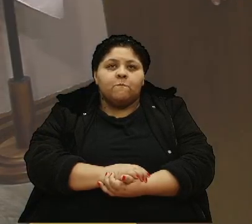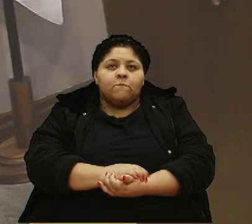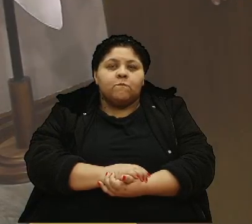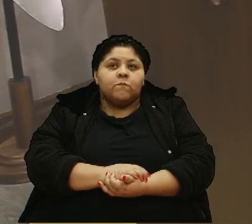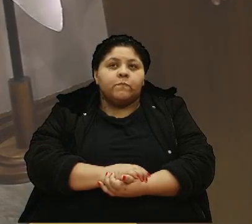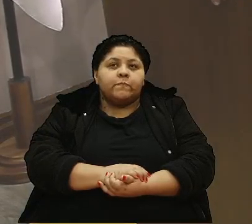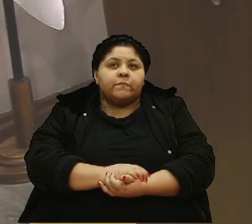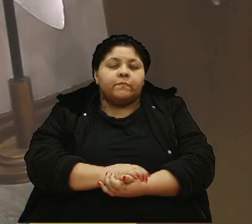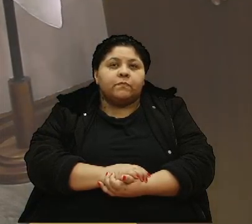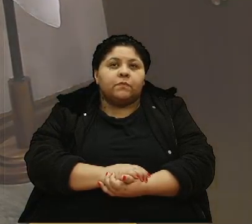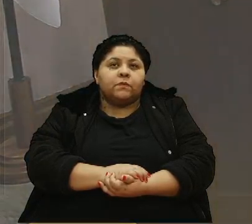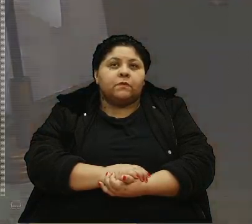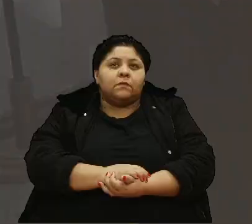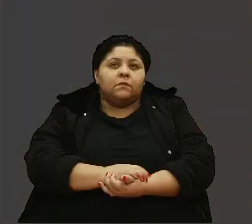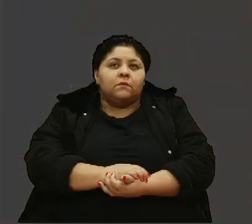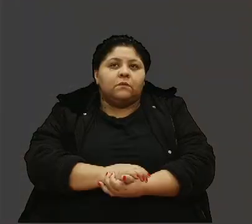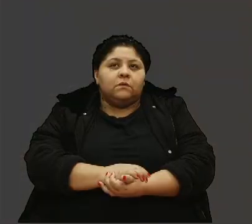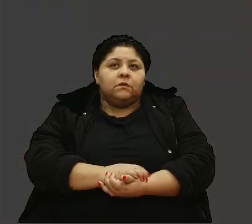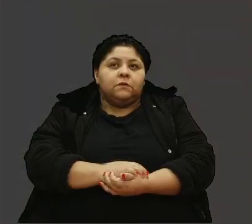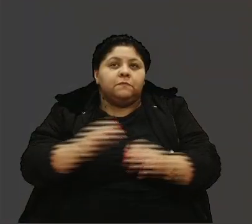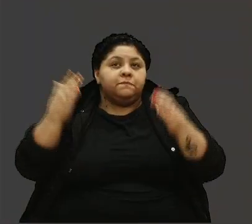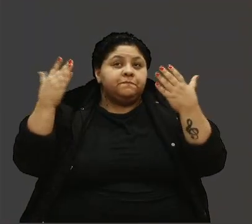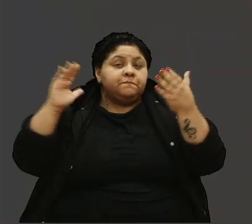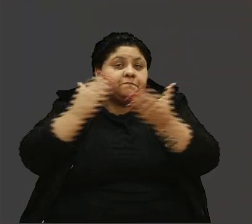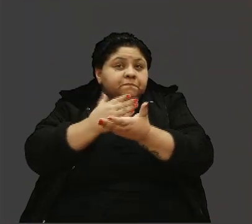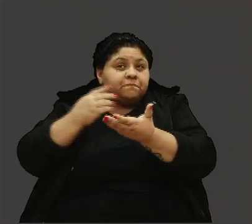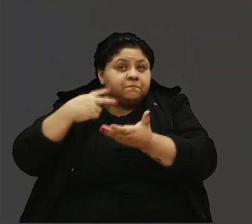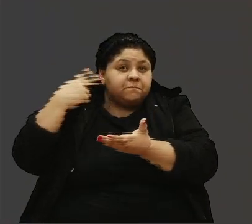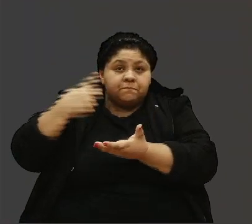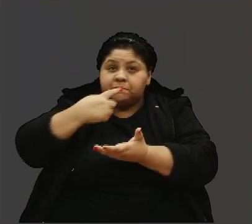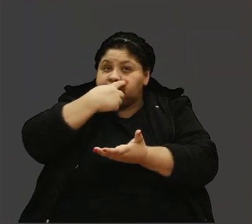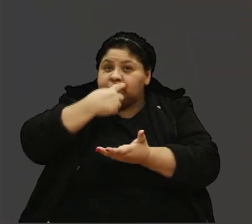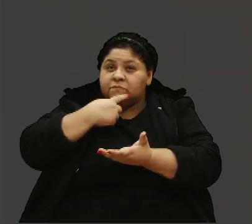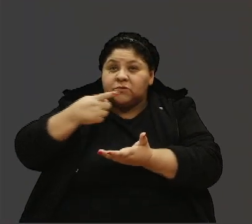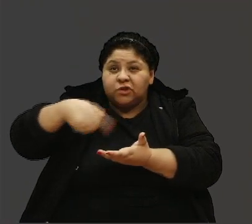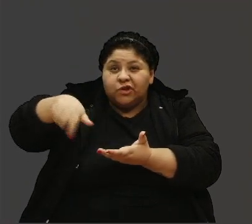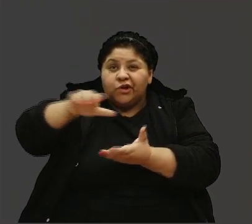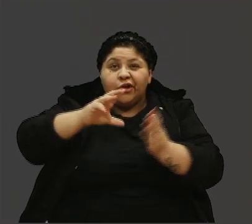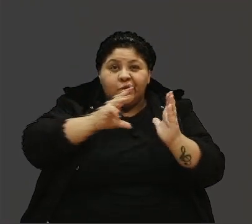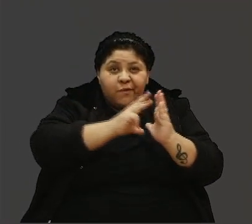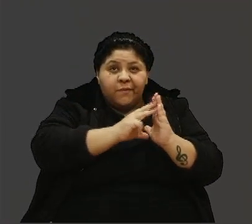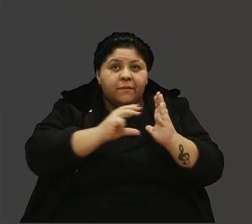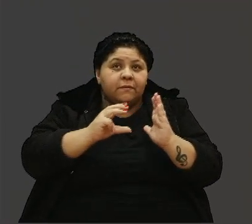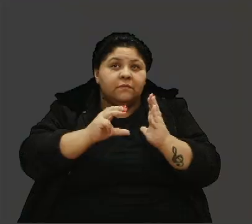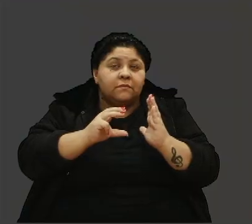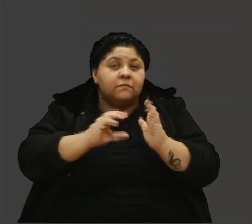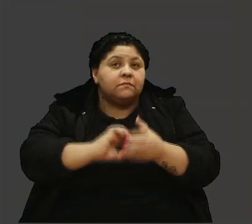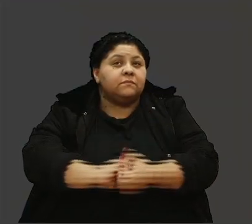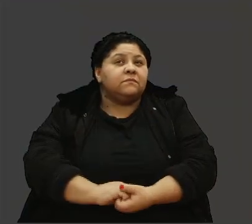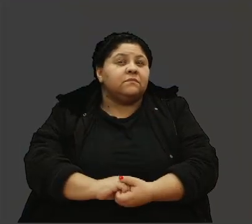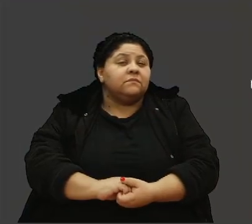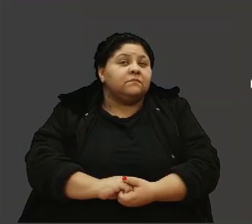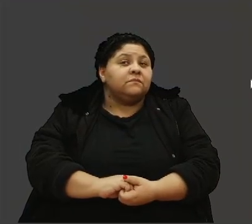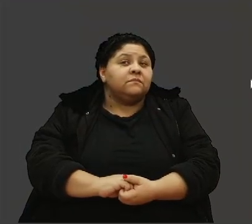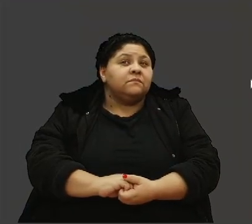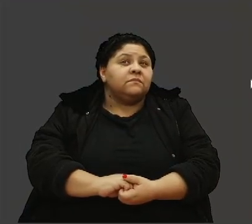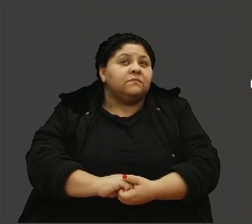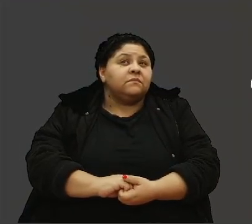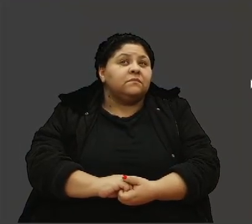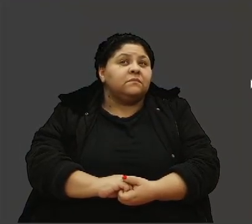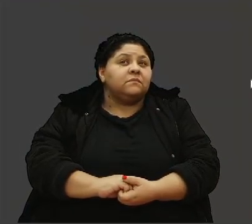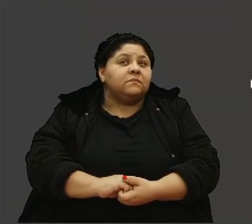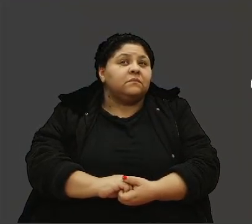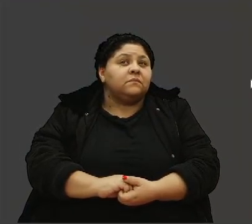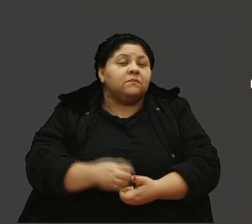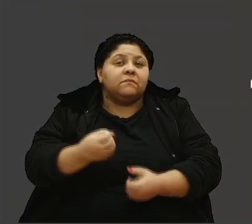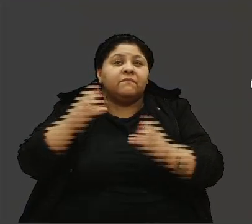vídeo. Parabéns pela iniciativa, vereador Wagner, né? Nós temos que dar um exemplo para a comunidade. Agora sim.